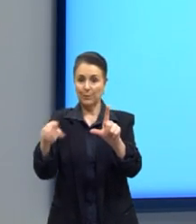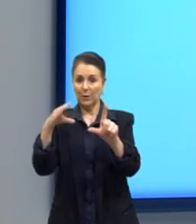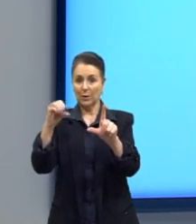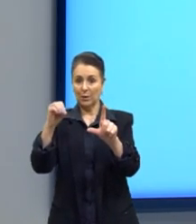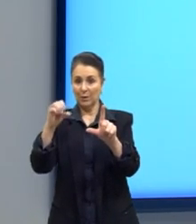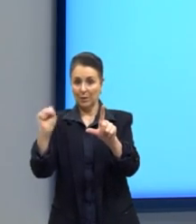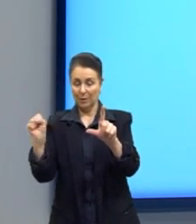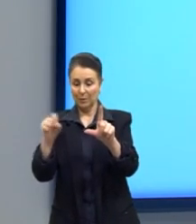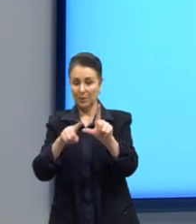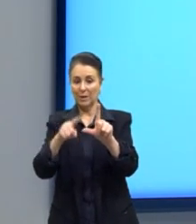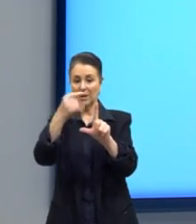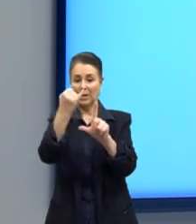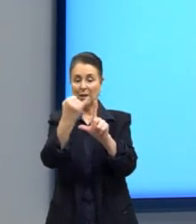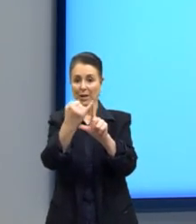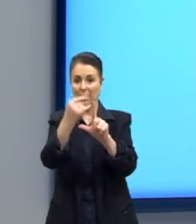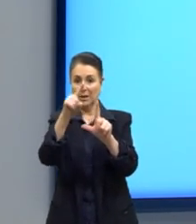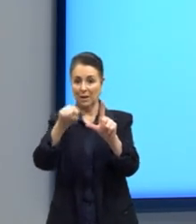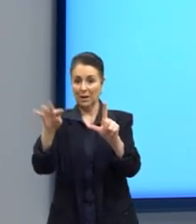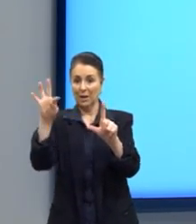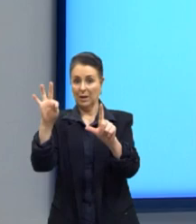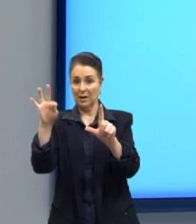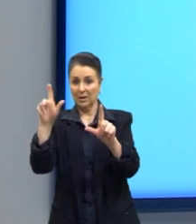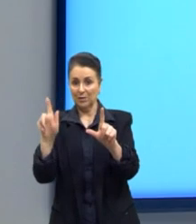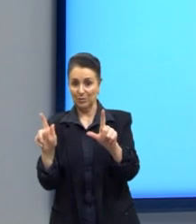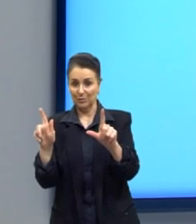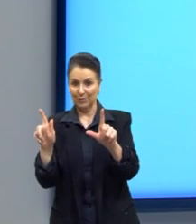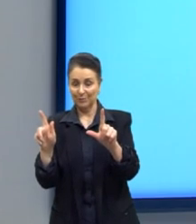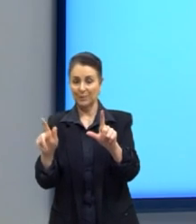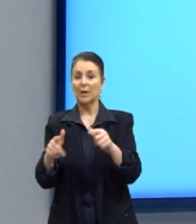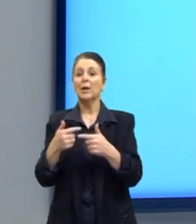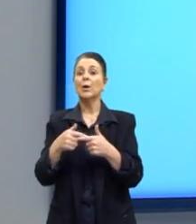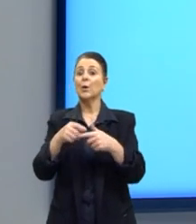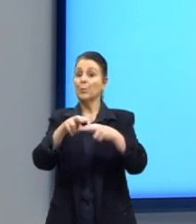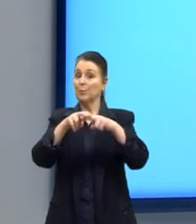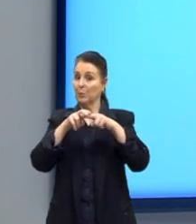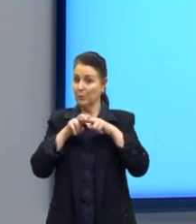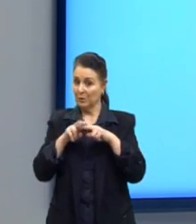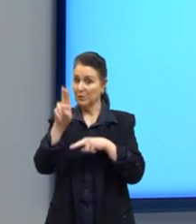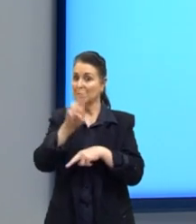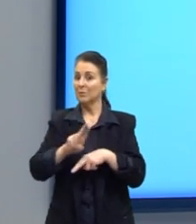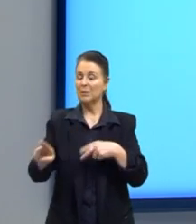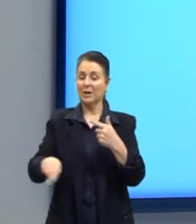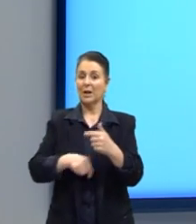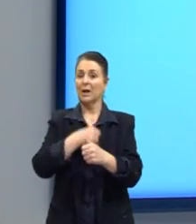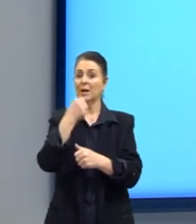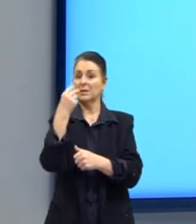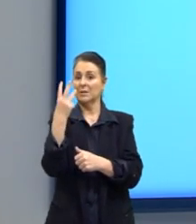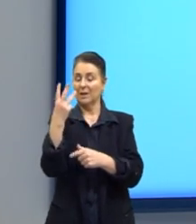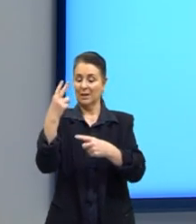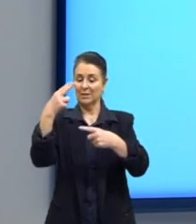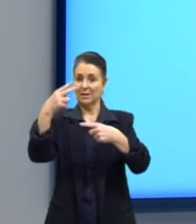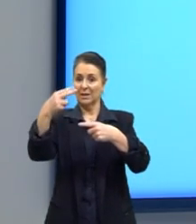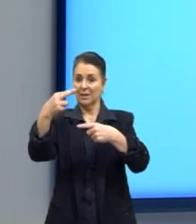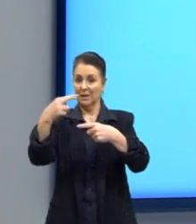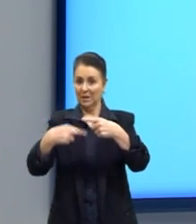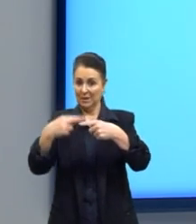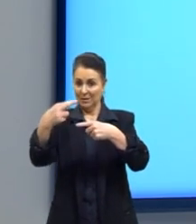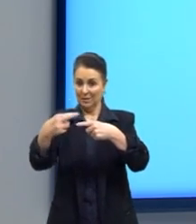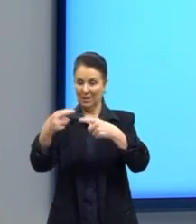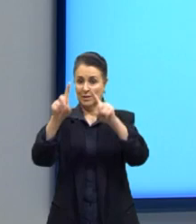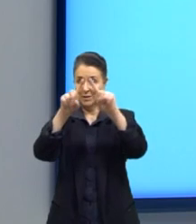na imagem lá da calculadora destaquei que nós utilizaremos né as três razões trigonométricas